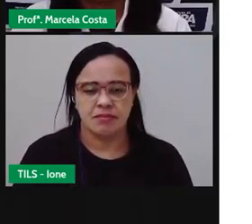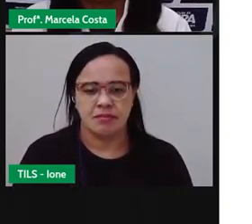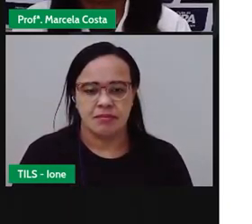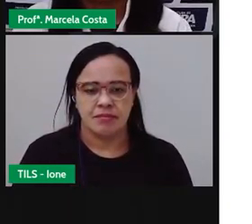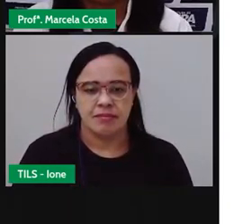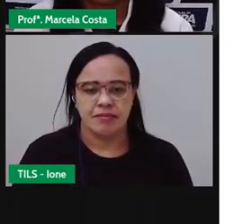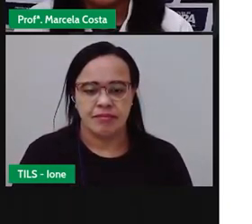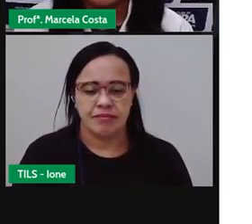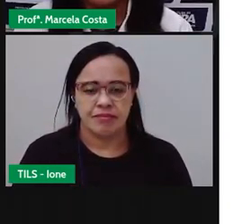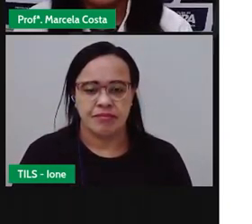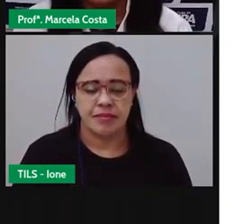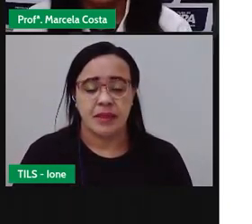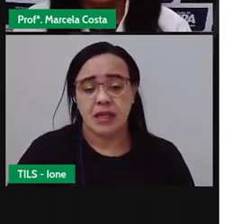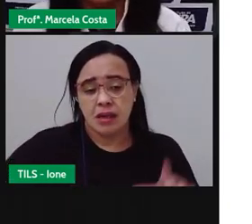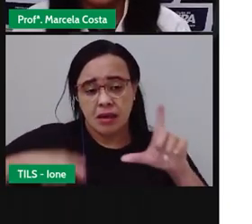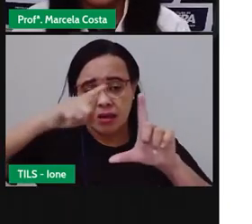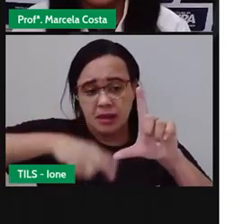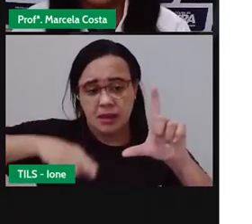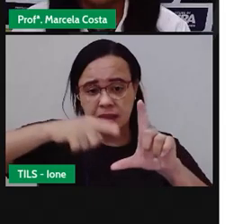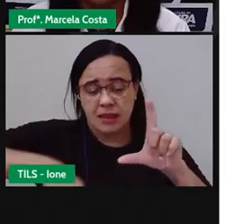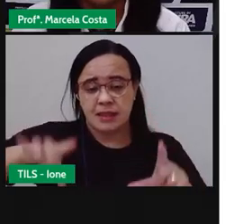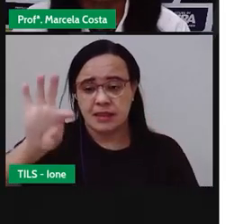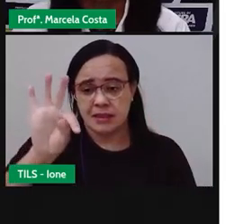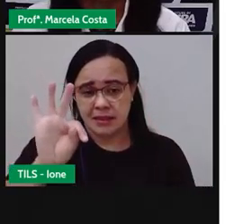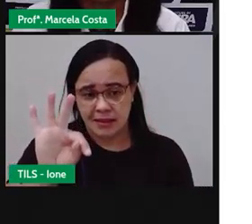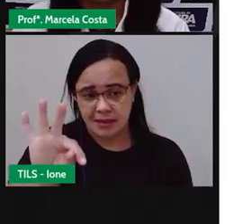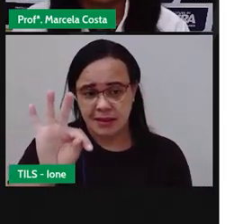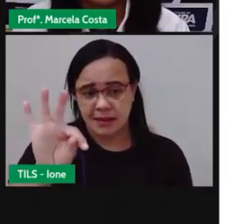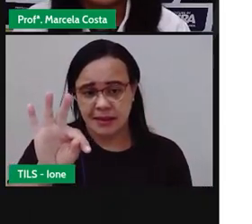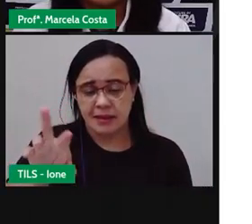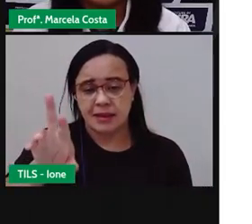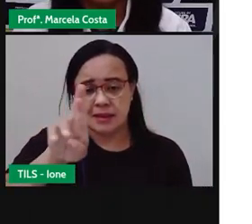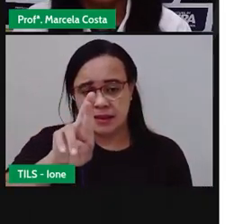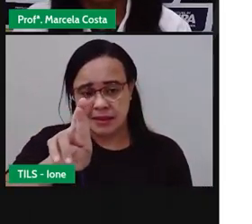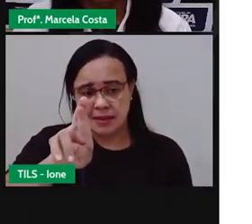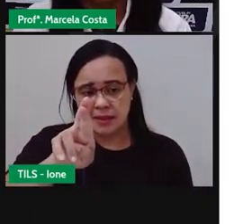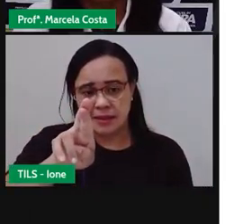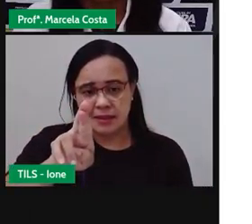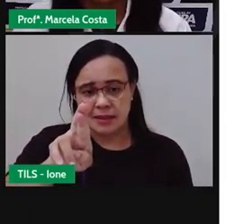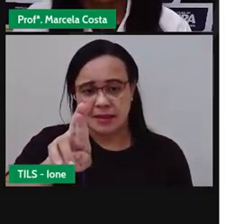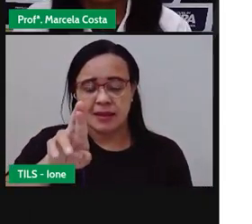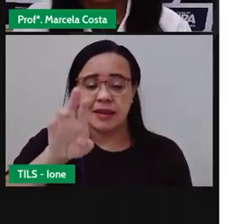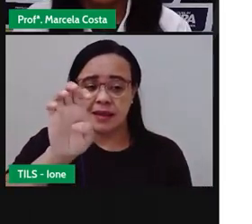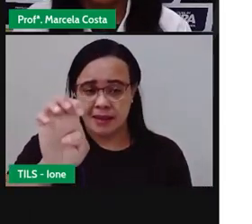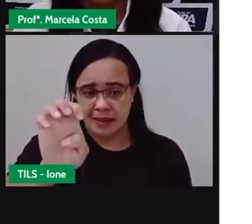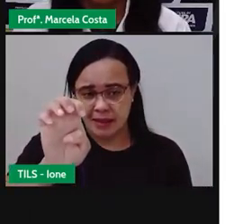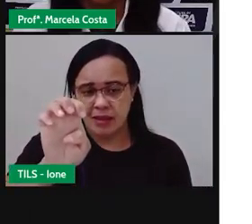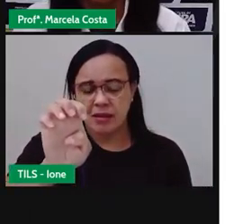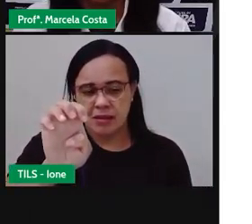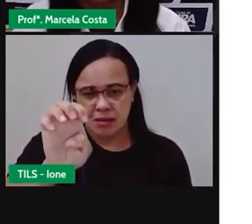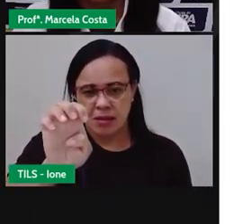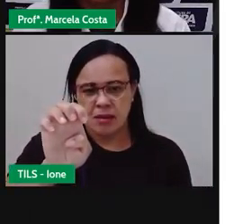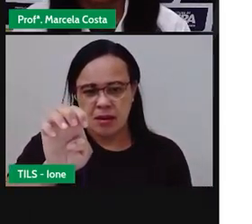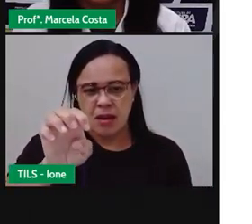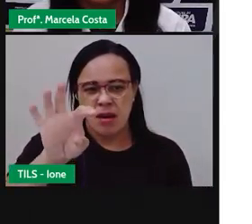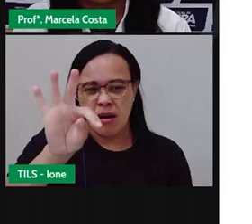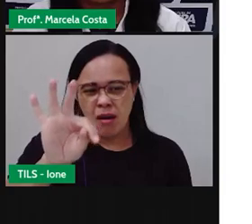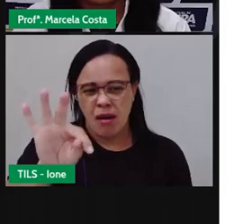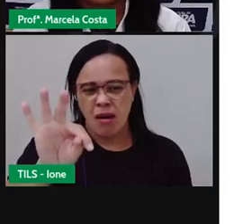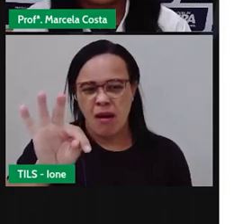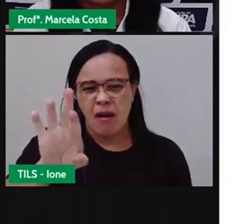formada por a letra T, a letra R e a letra E. Ó,